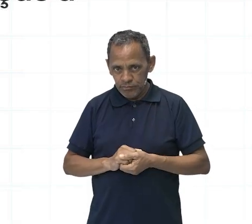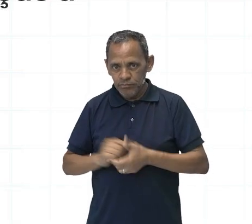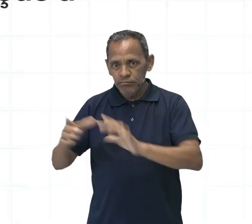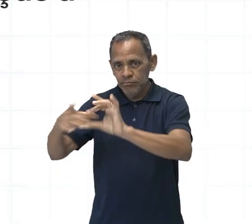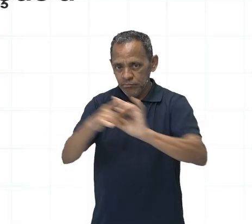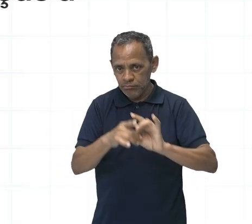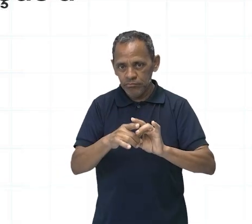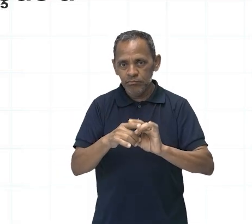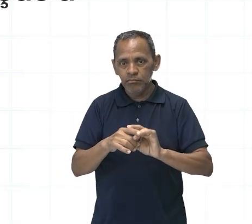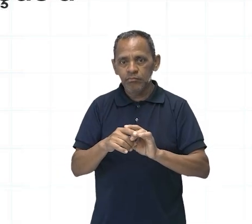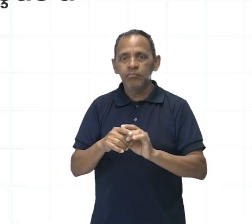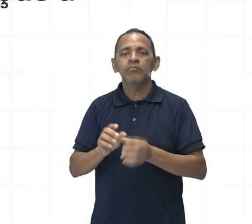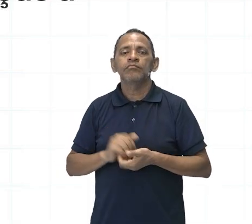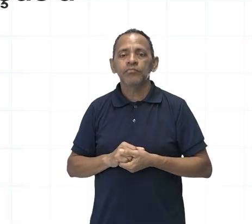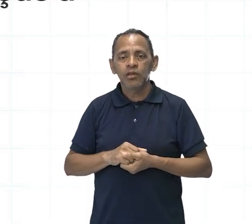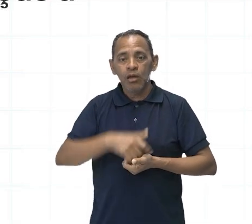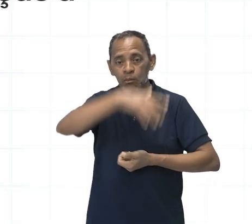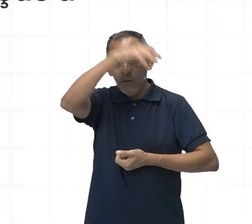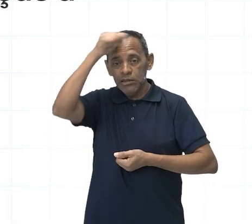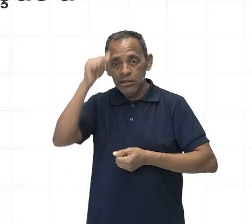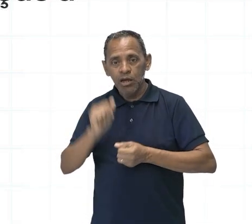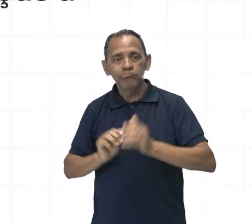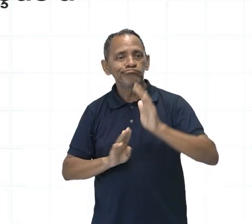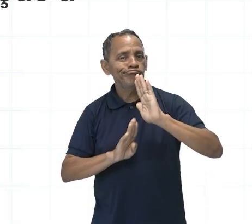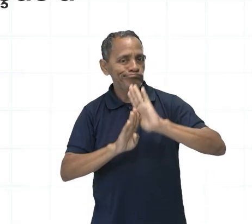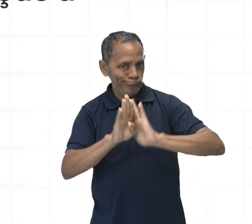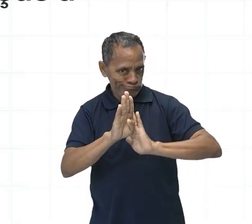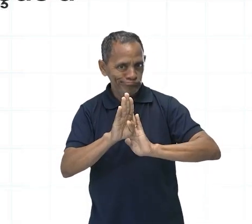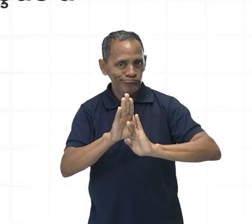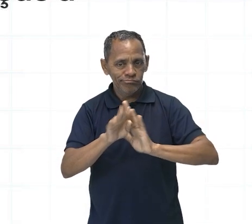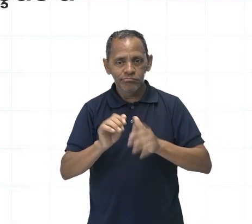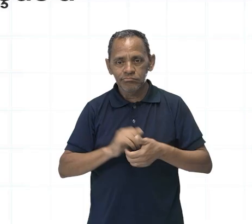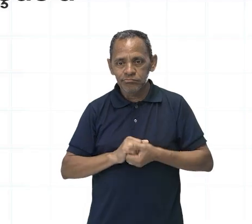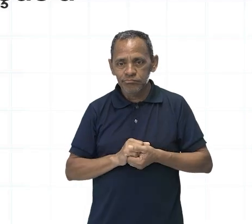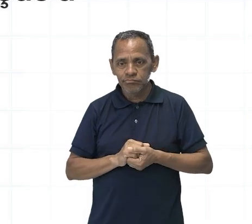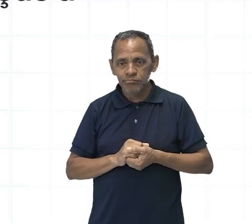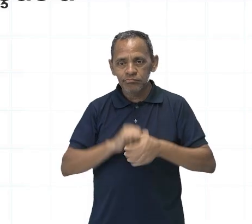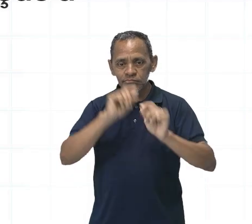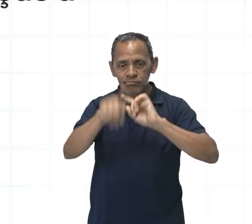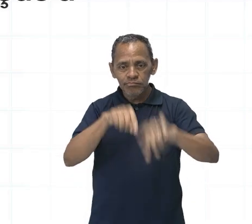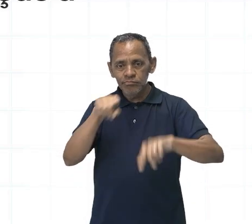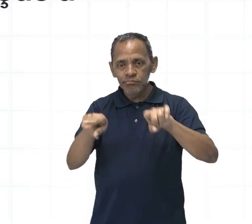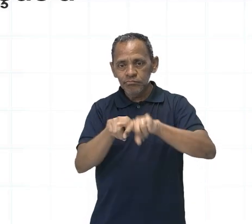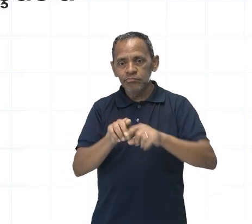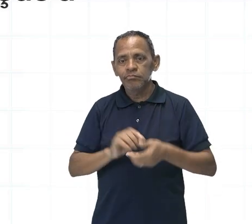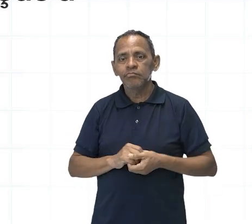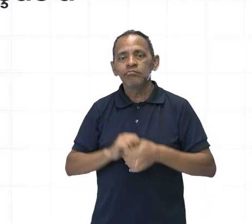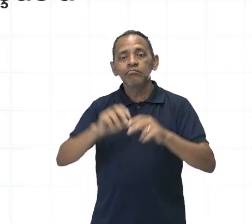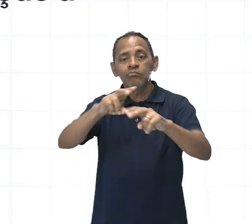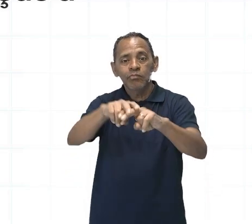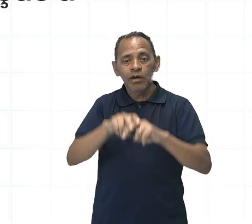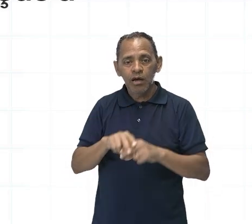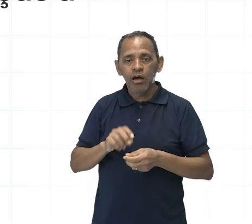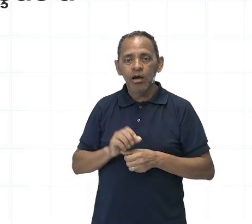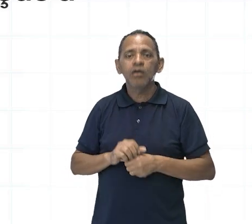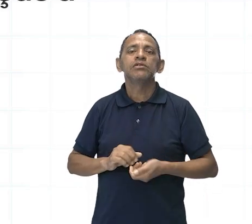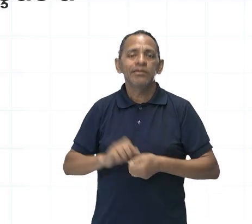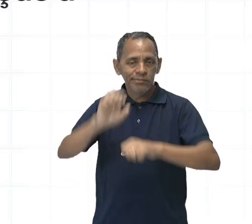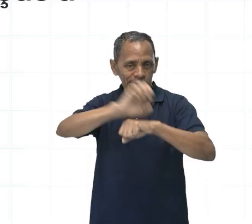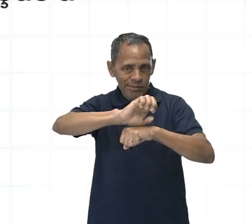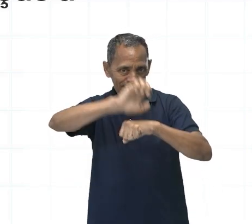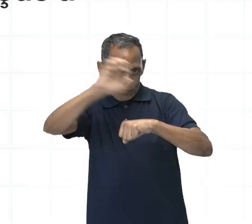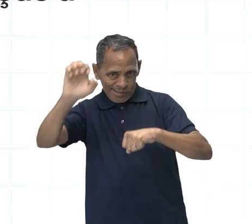Amazônia, quando Manaus se transformou em uma cidade próspera graças à exportação da